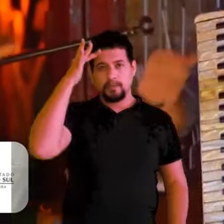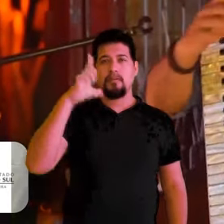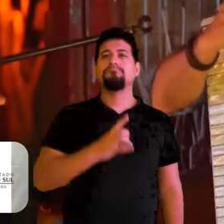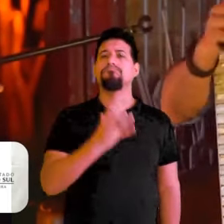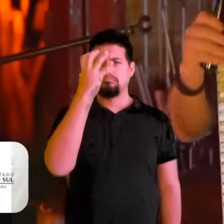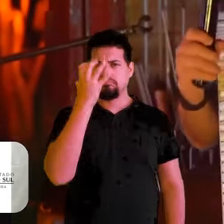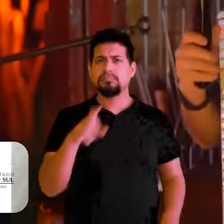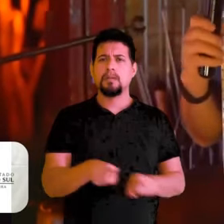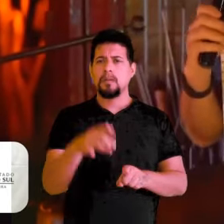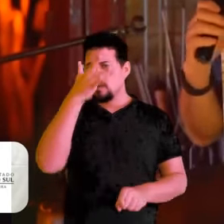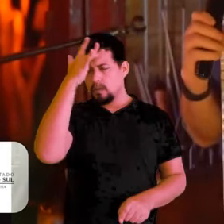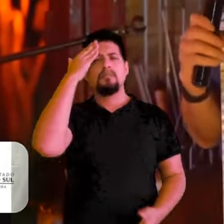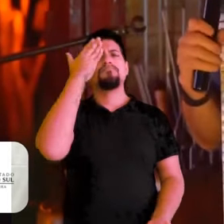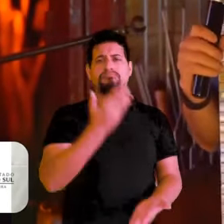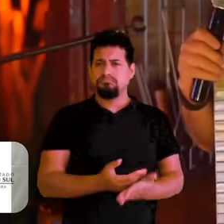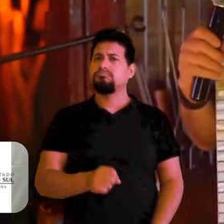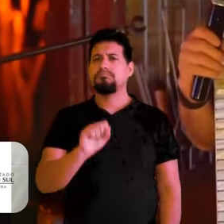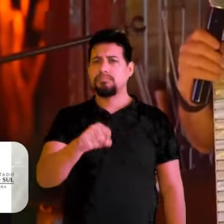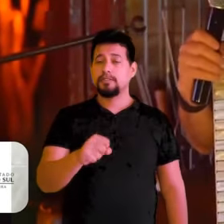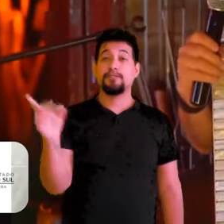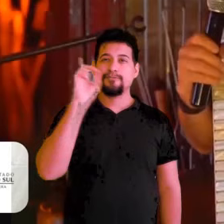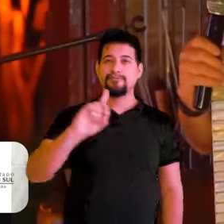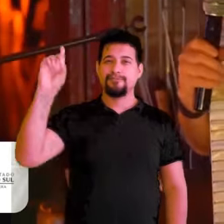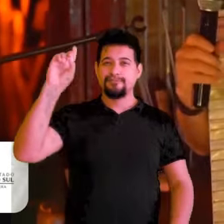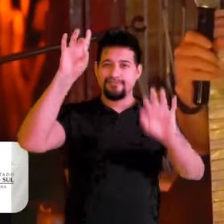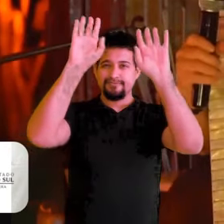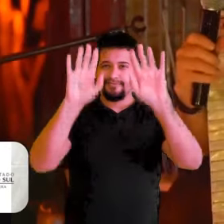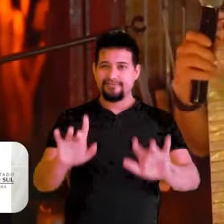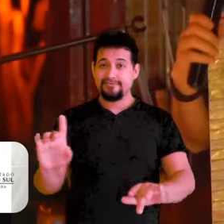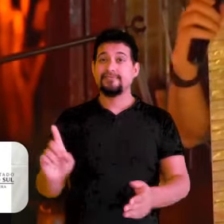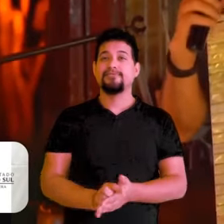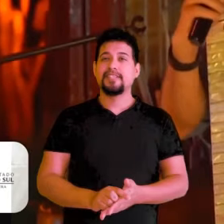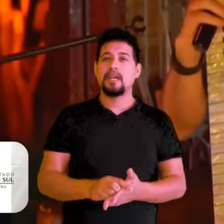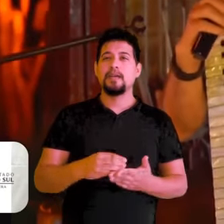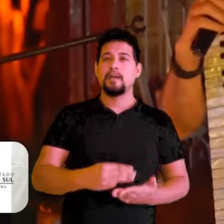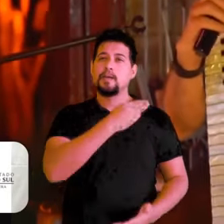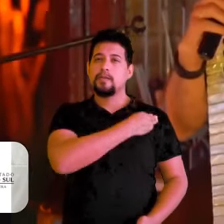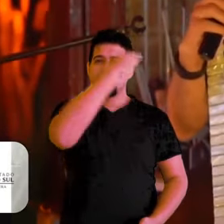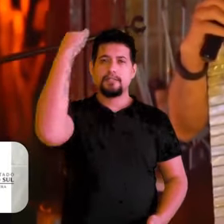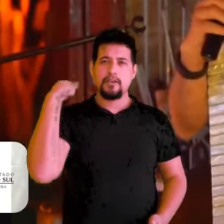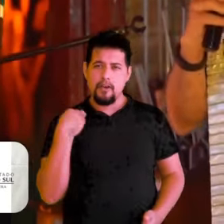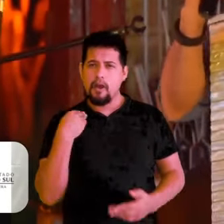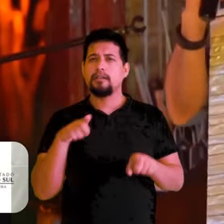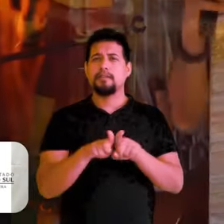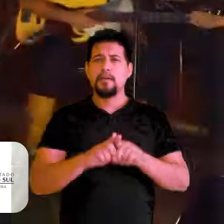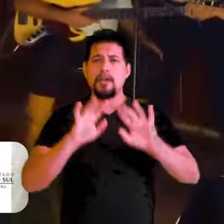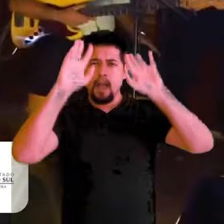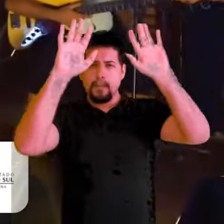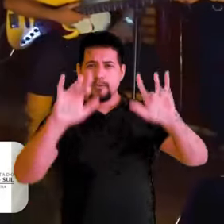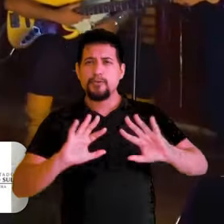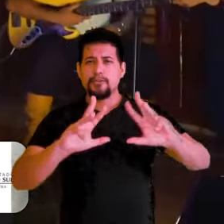com pessoas sérias, pessoas honestas, que eu tenho muito em consideração. Que Deus nos abençoe, que Nossa Senhora da Aparecida e Nossa Senhora de